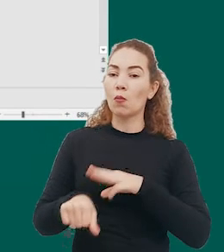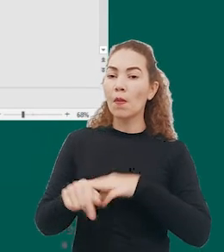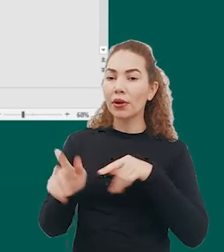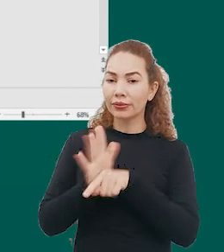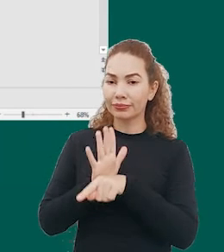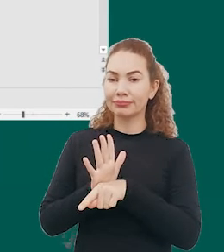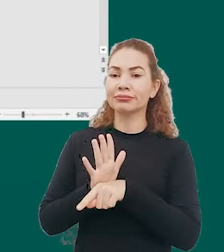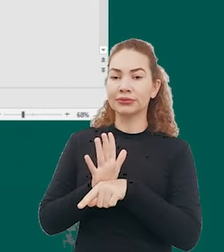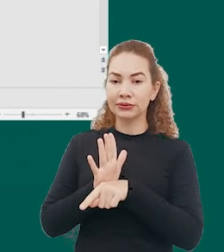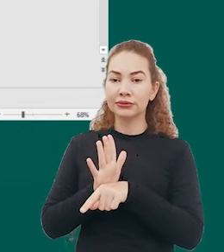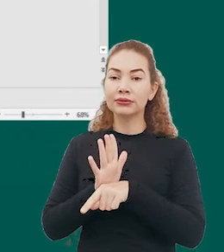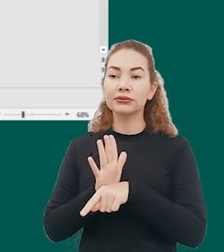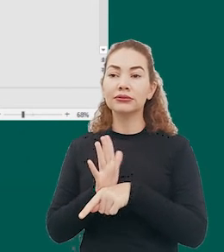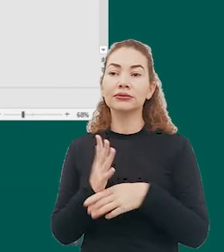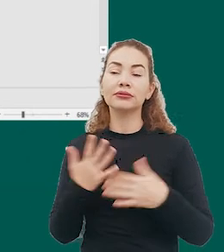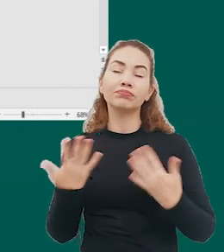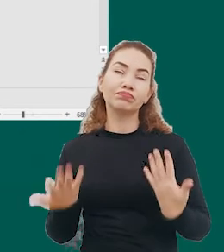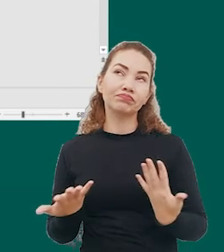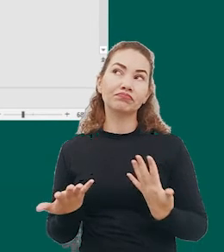consultamos,